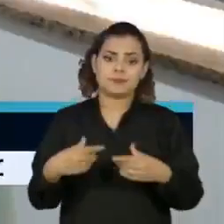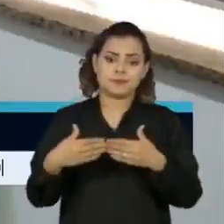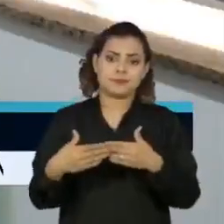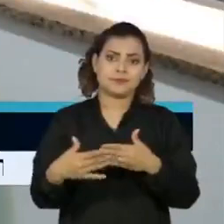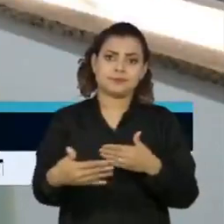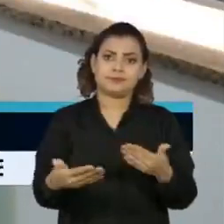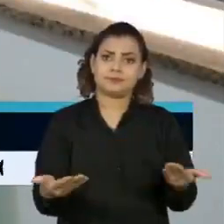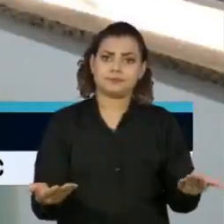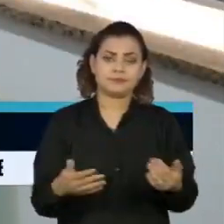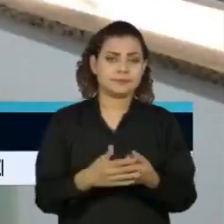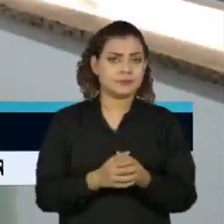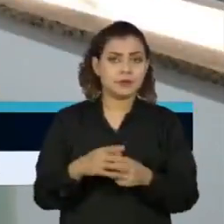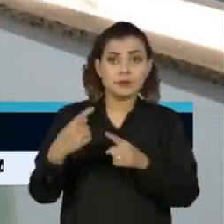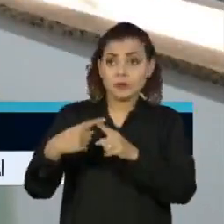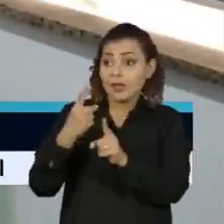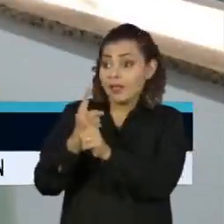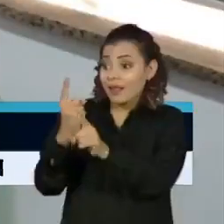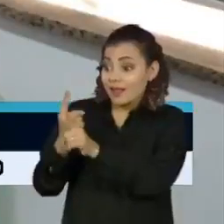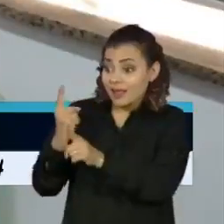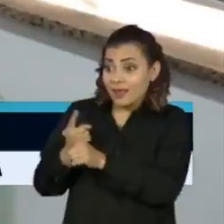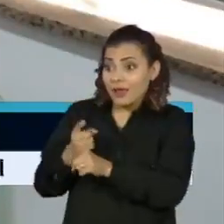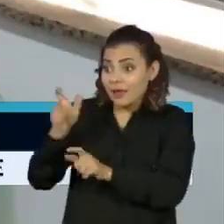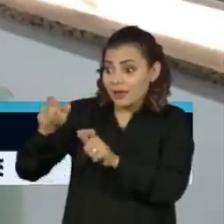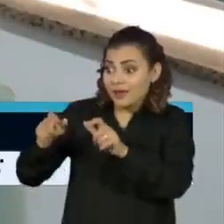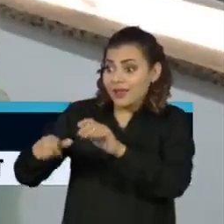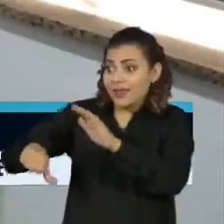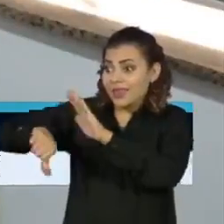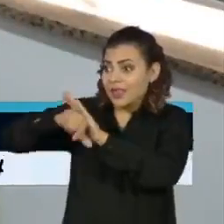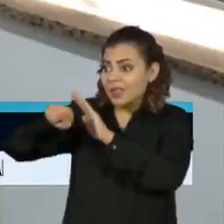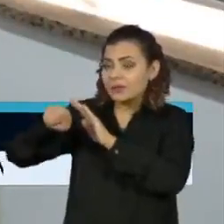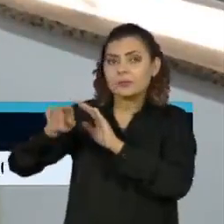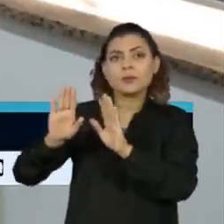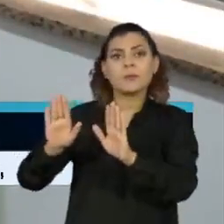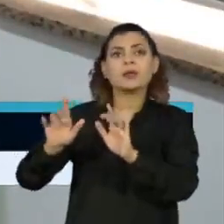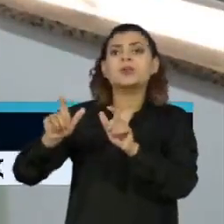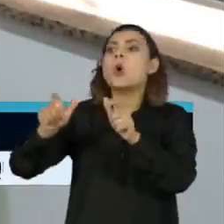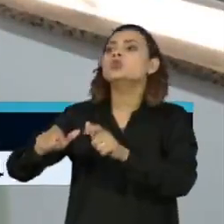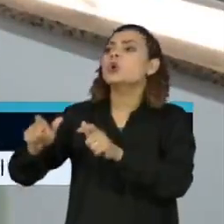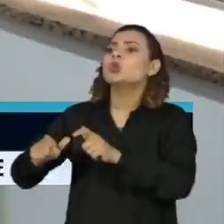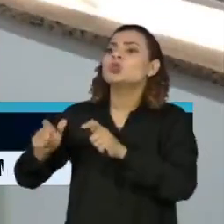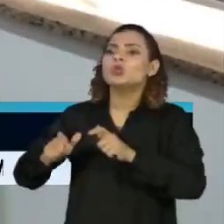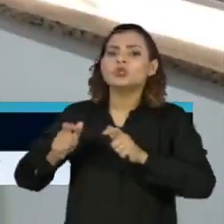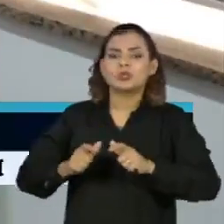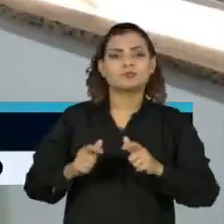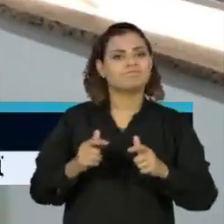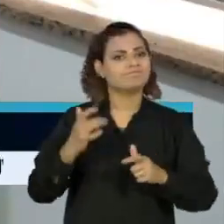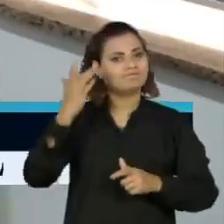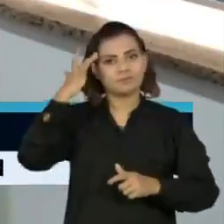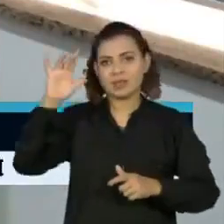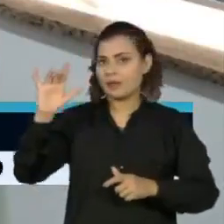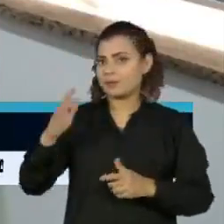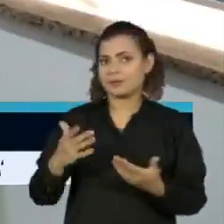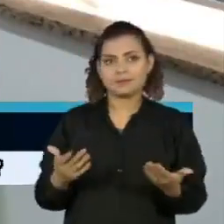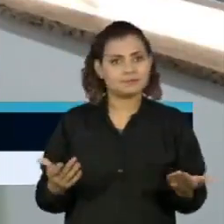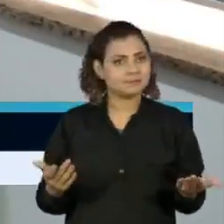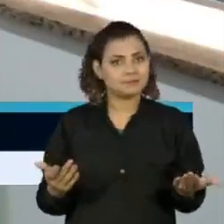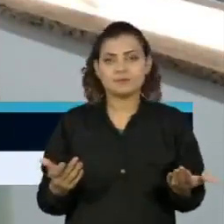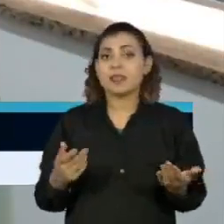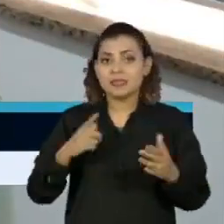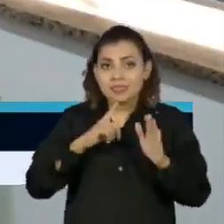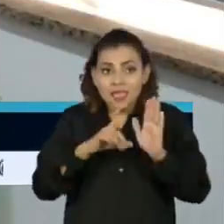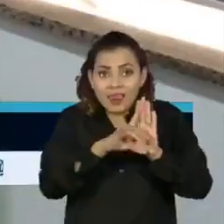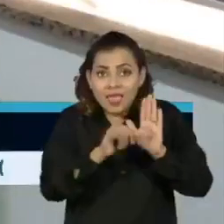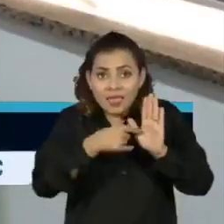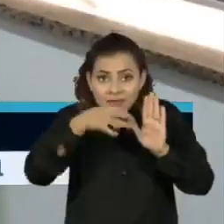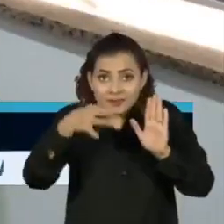Eles costumam ser identificados, mas nem sempre localizados, nem sempre você tem